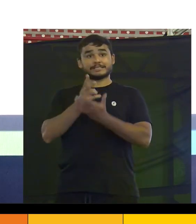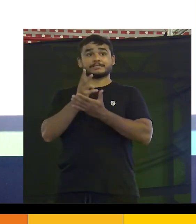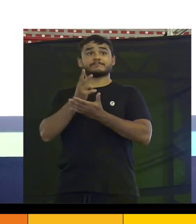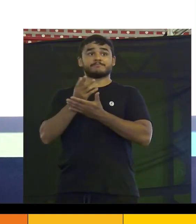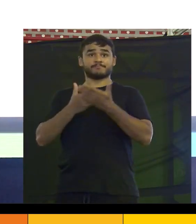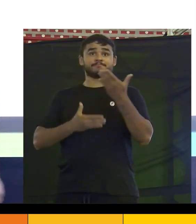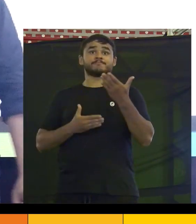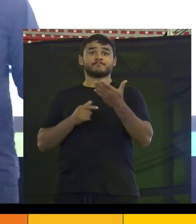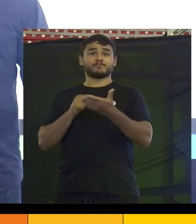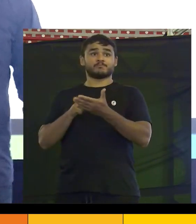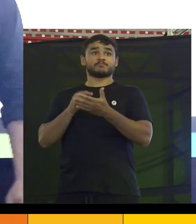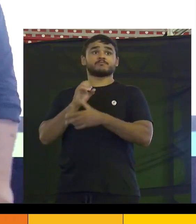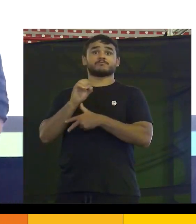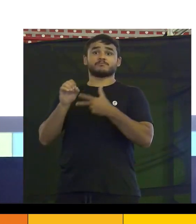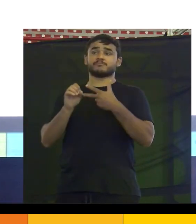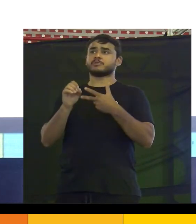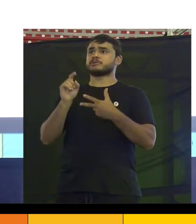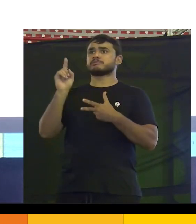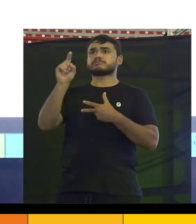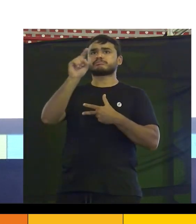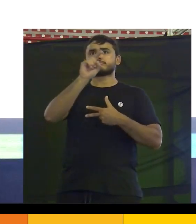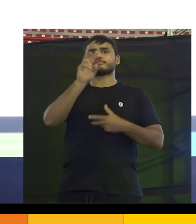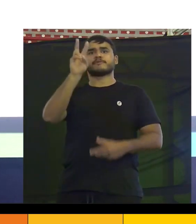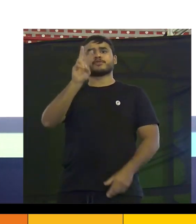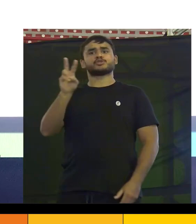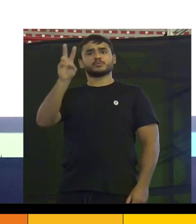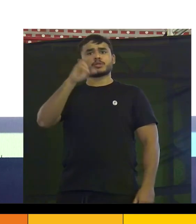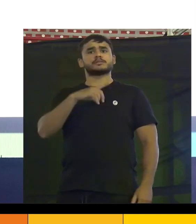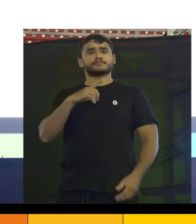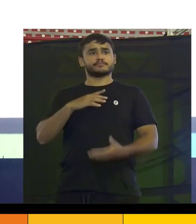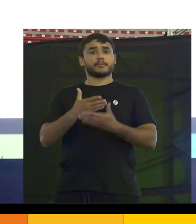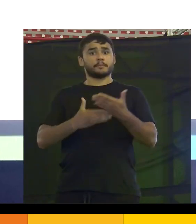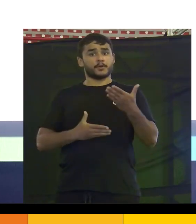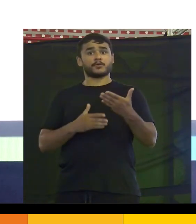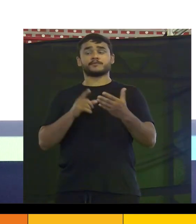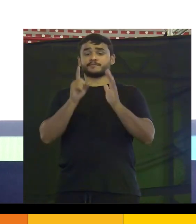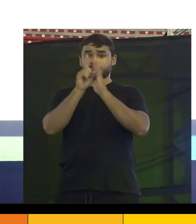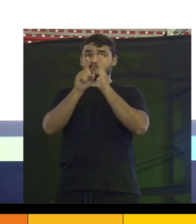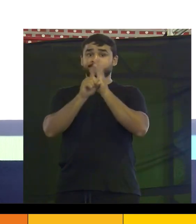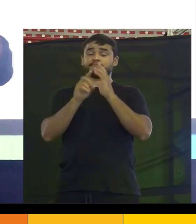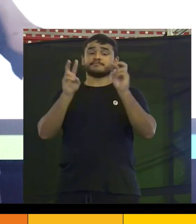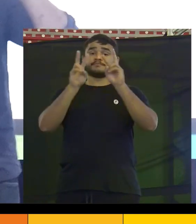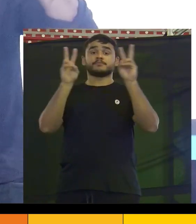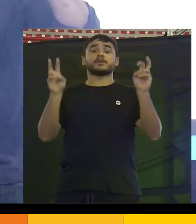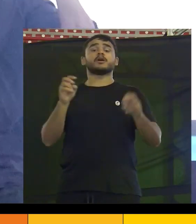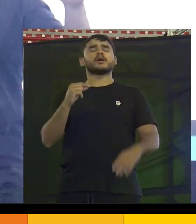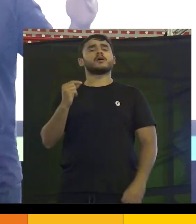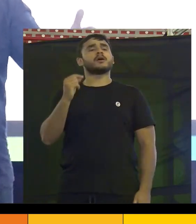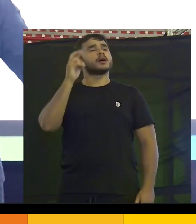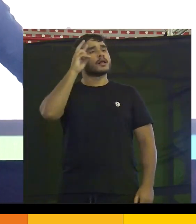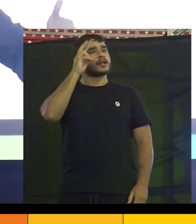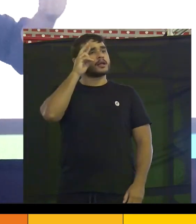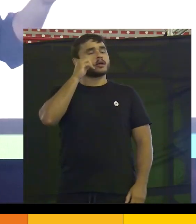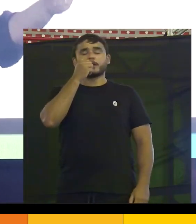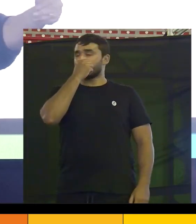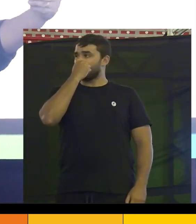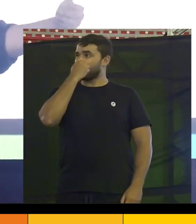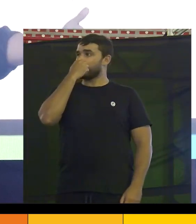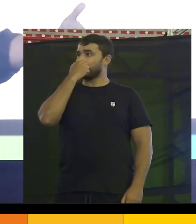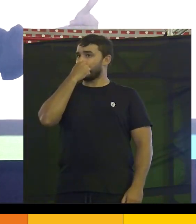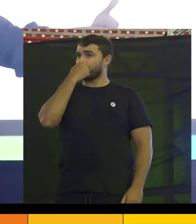É um dos favoritos dos vestibulares. Quando se fala em ressonância, é só você lembrar de